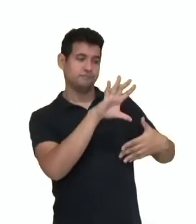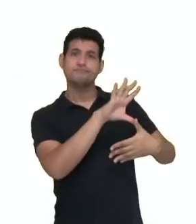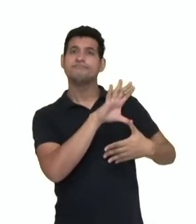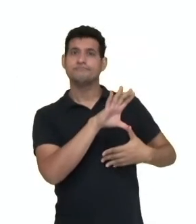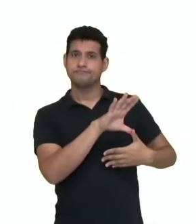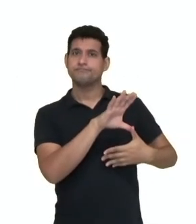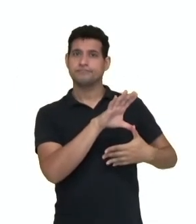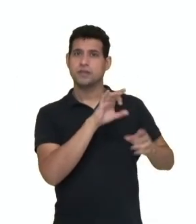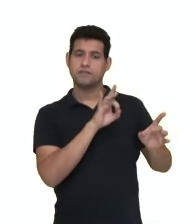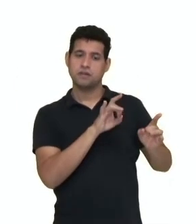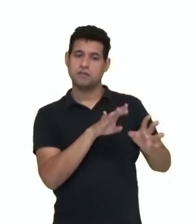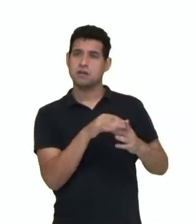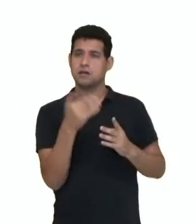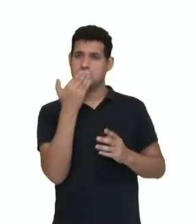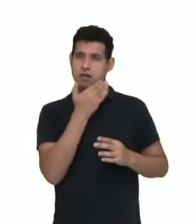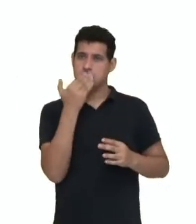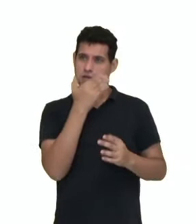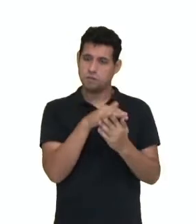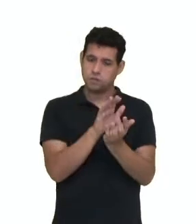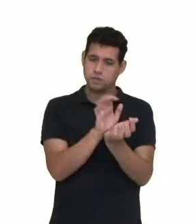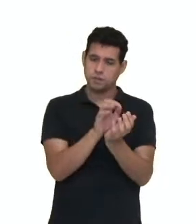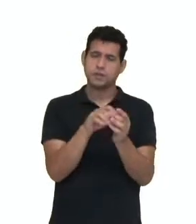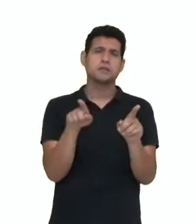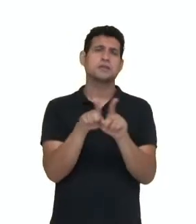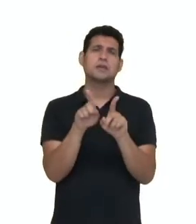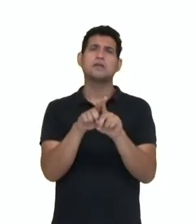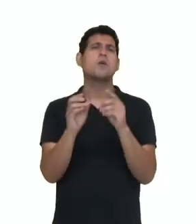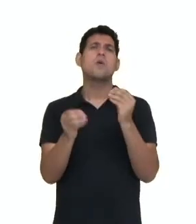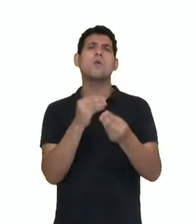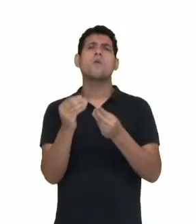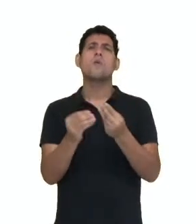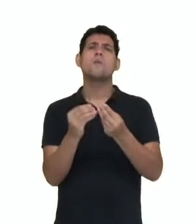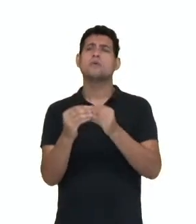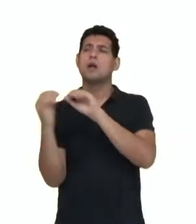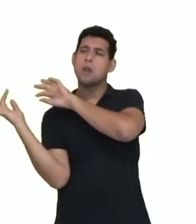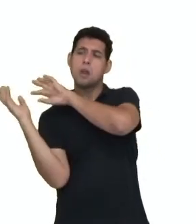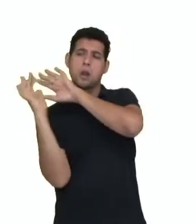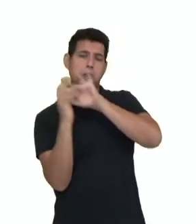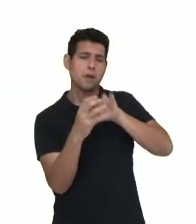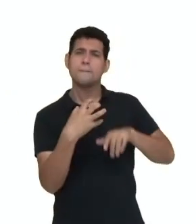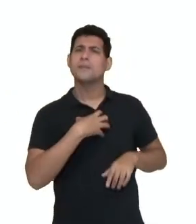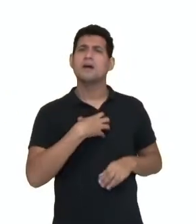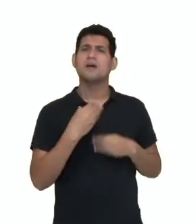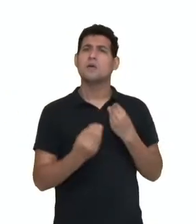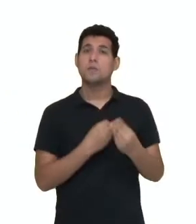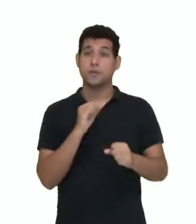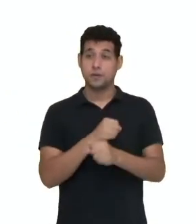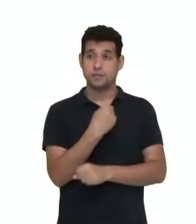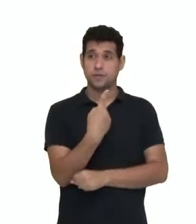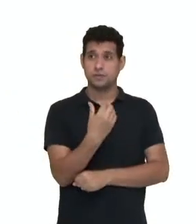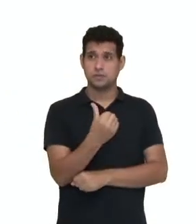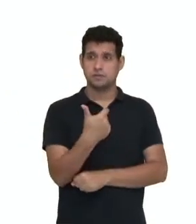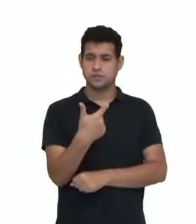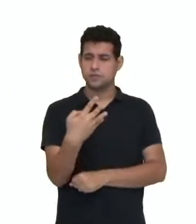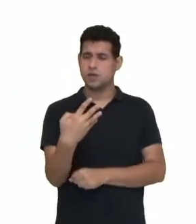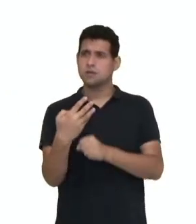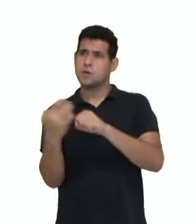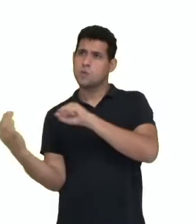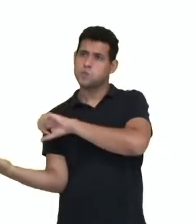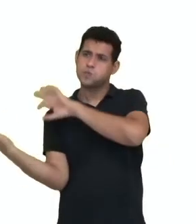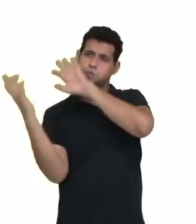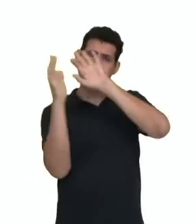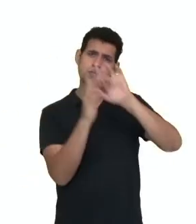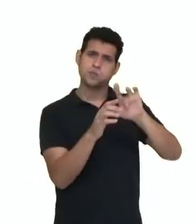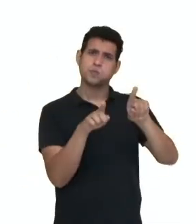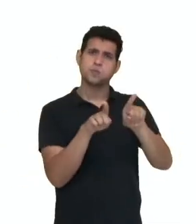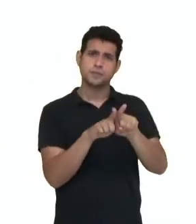ali no Recife, tá? Então, invasão da Bahia. Em 1624, eles invadem,